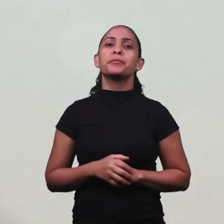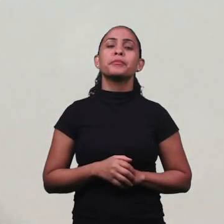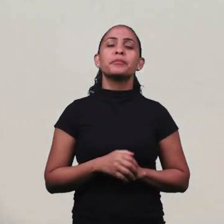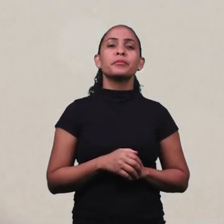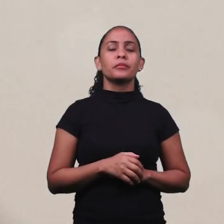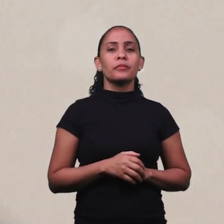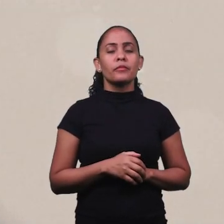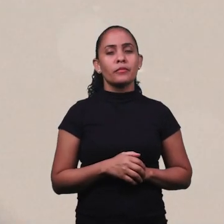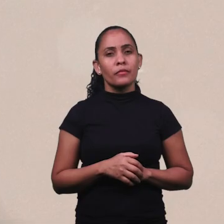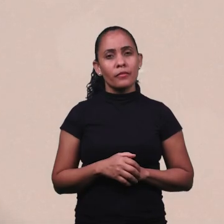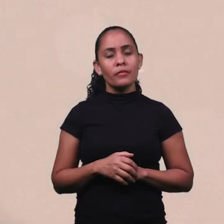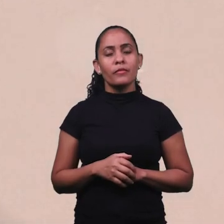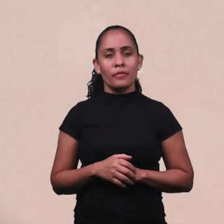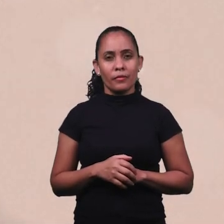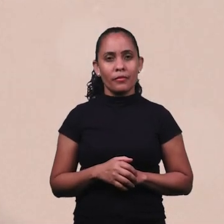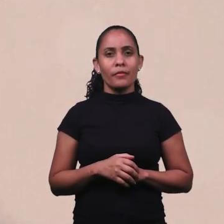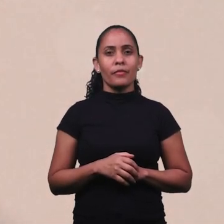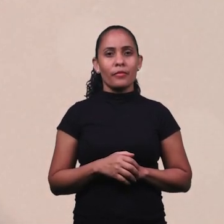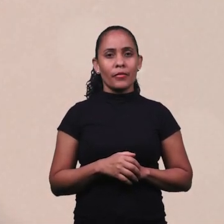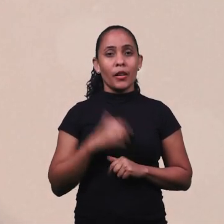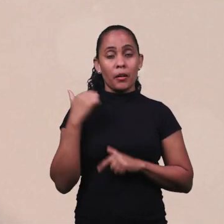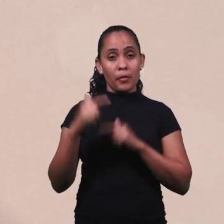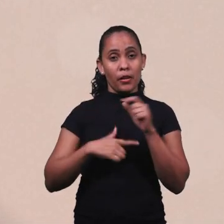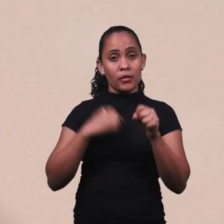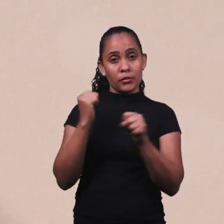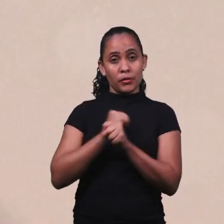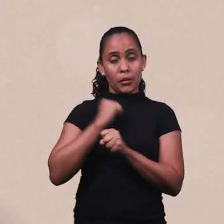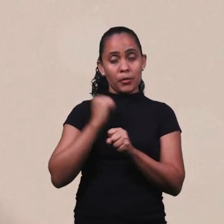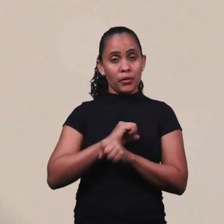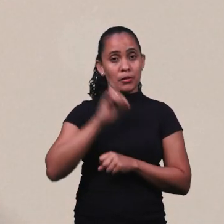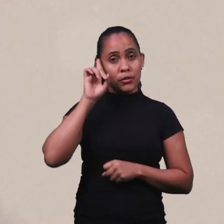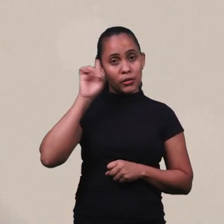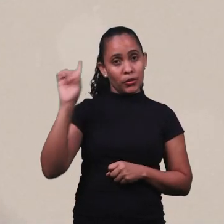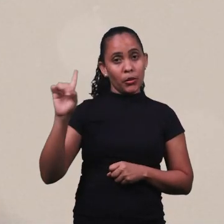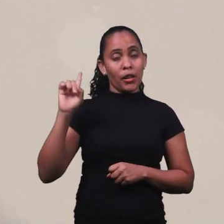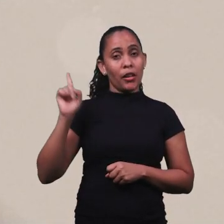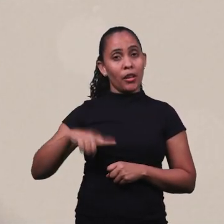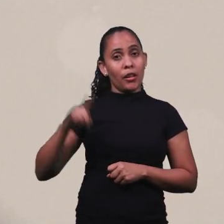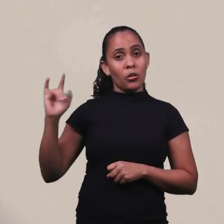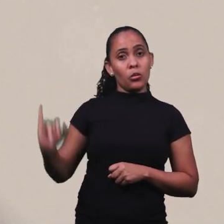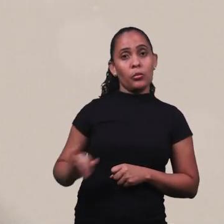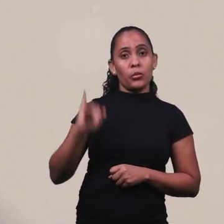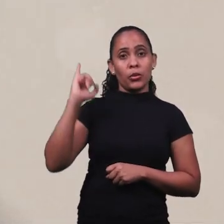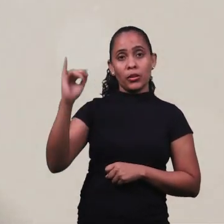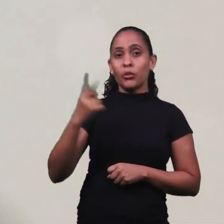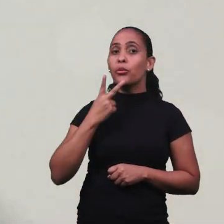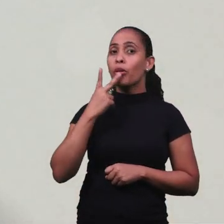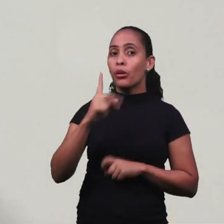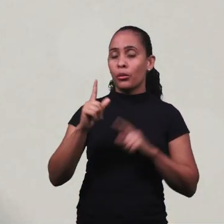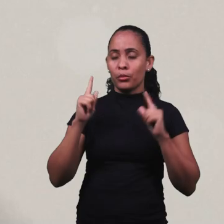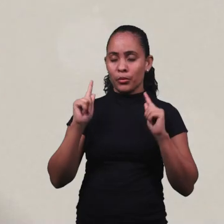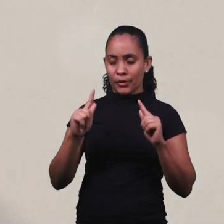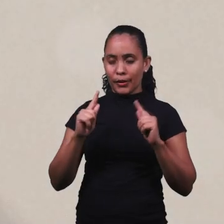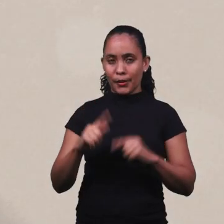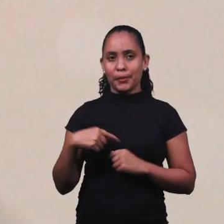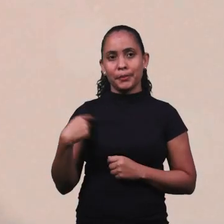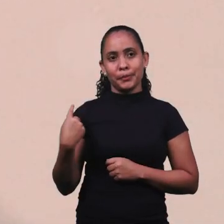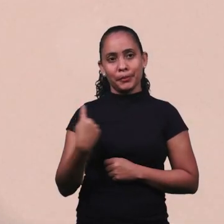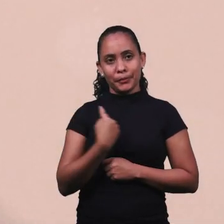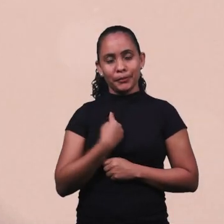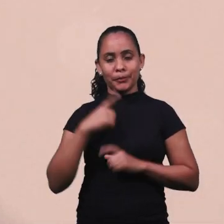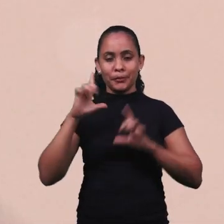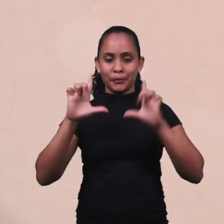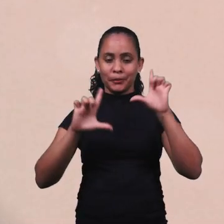Martins, realizando a obra do Senhor. E é muito importante dizer isso porque nós estamos falando